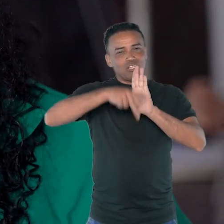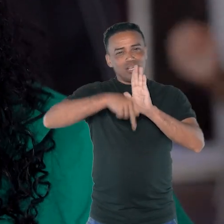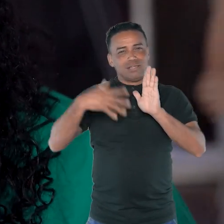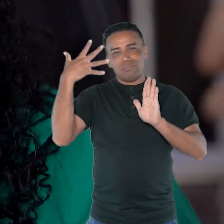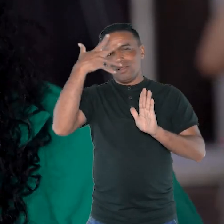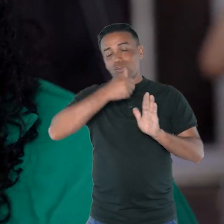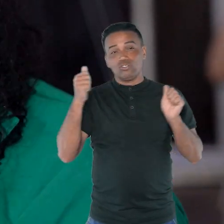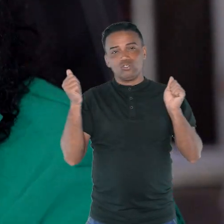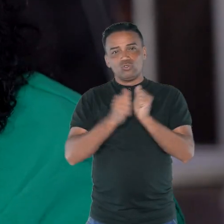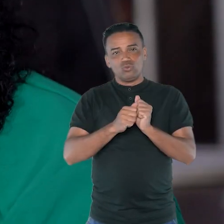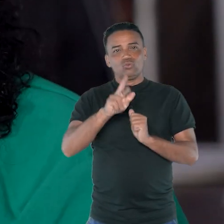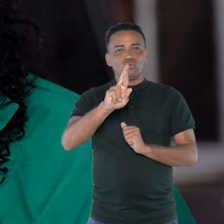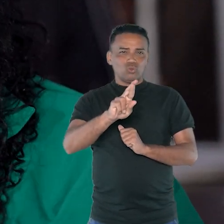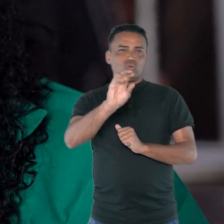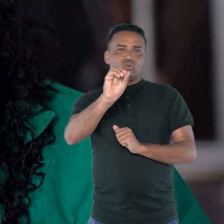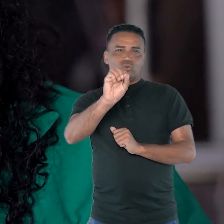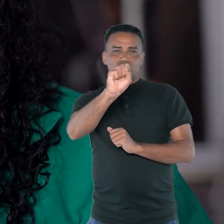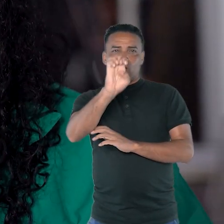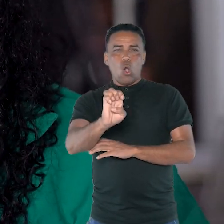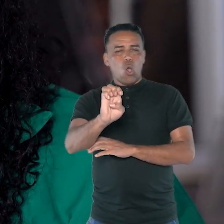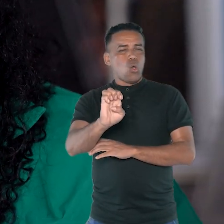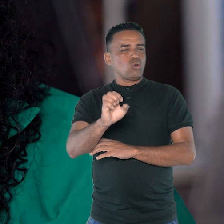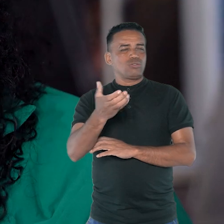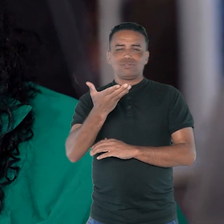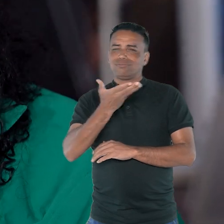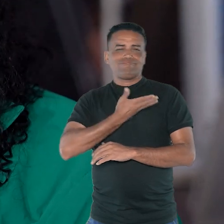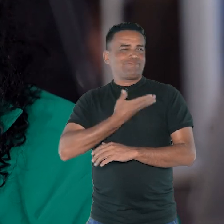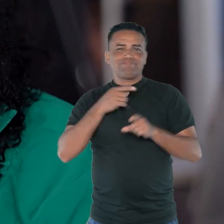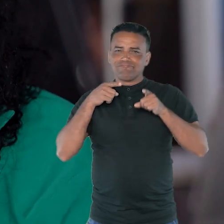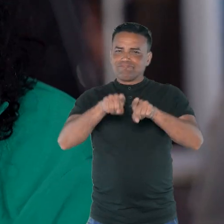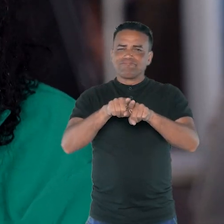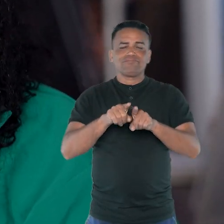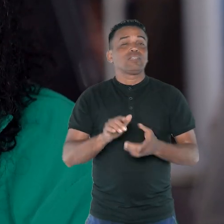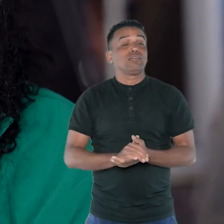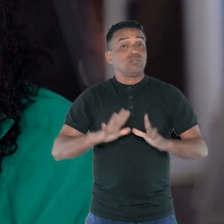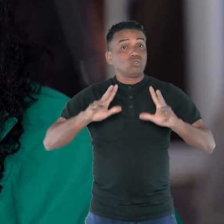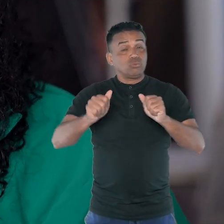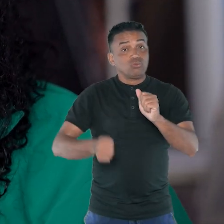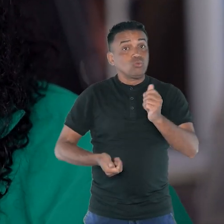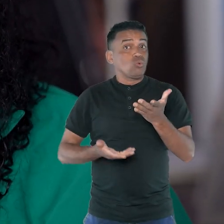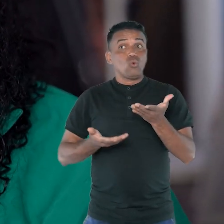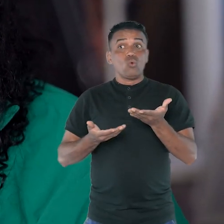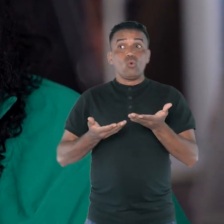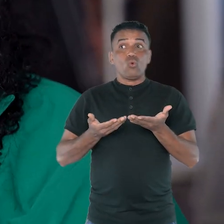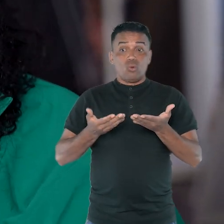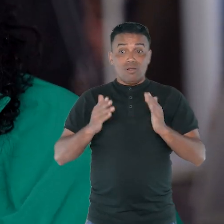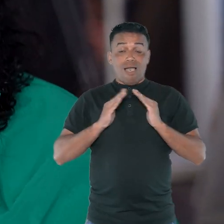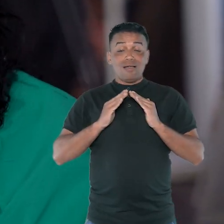maravilhoso, junto com a Rose também, que é uma grande companheira, né, e que todo mundo possa levar isso para casa,